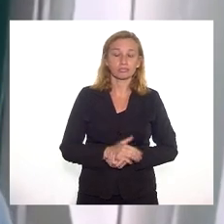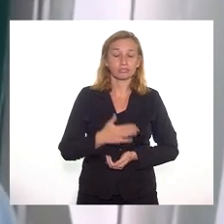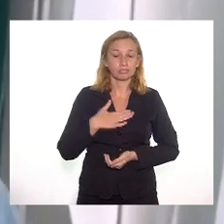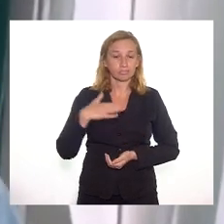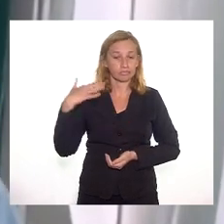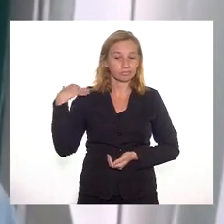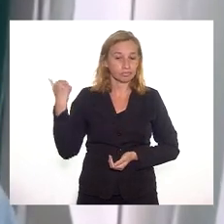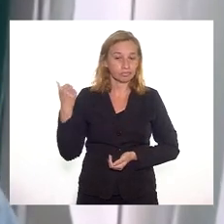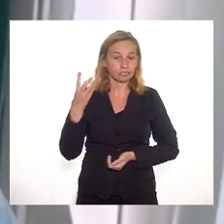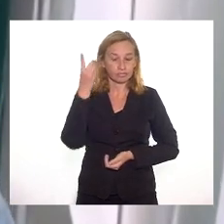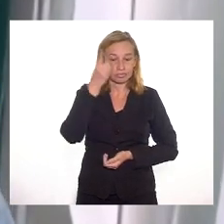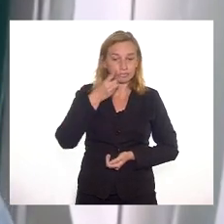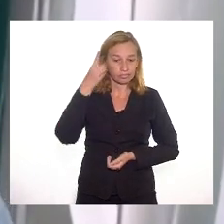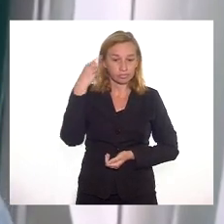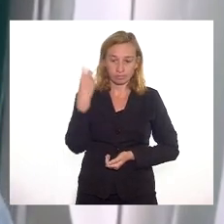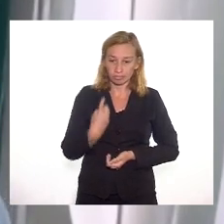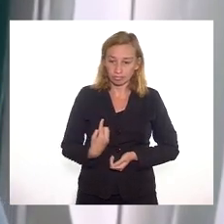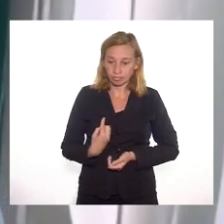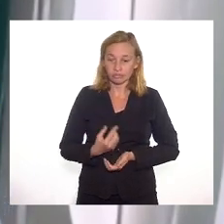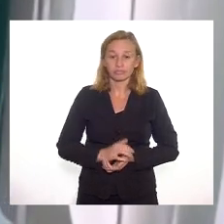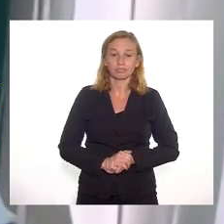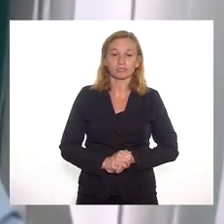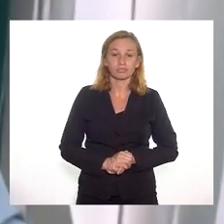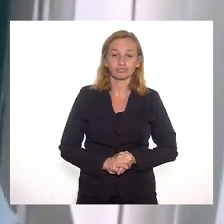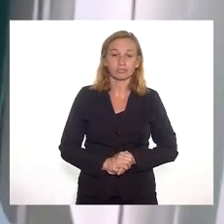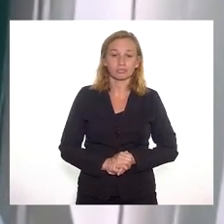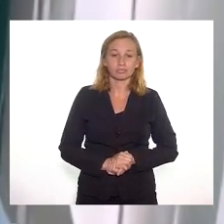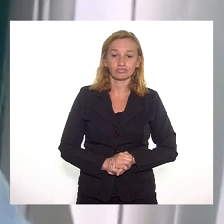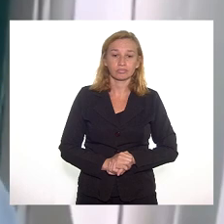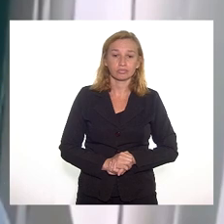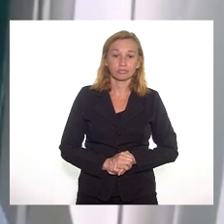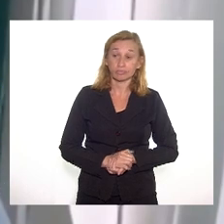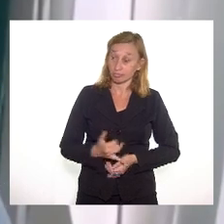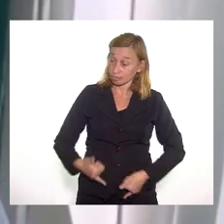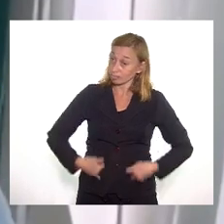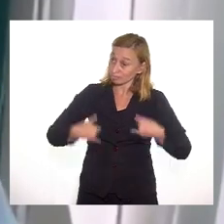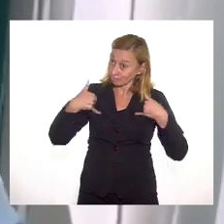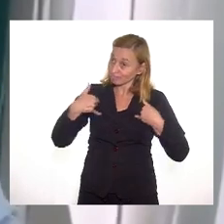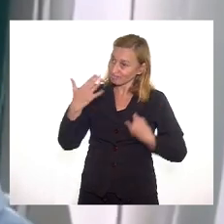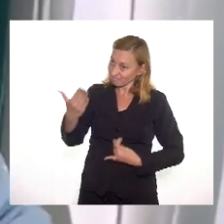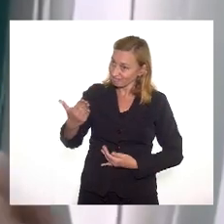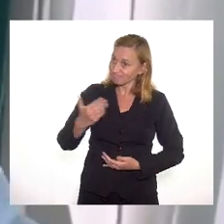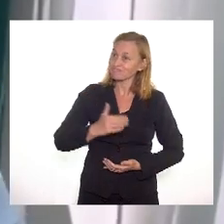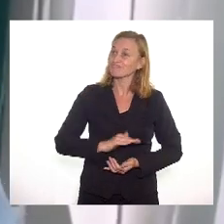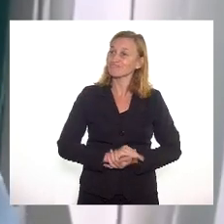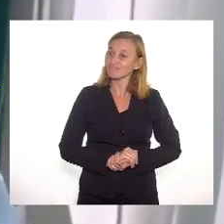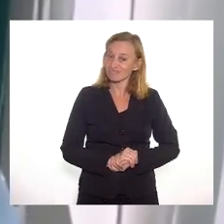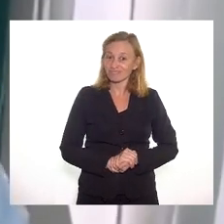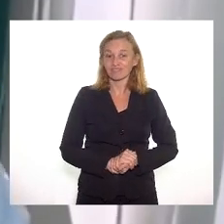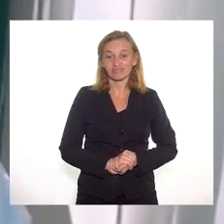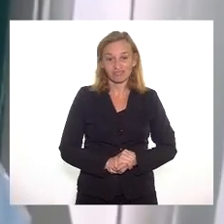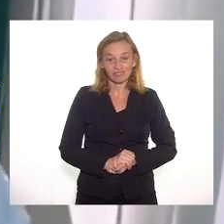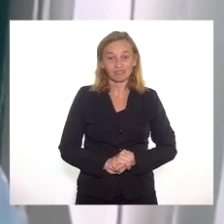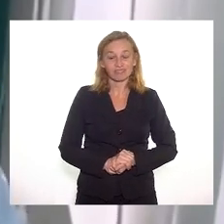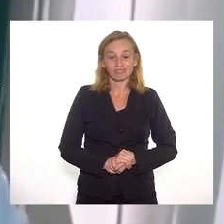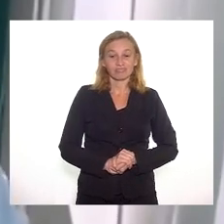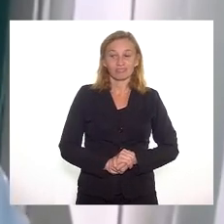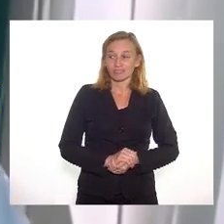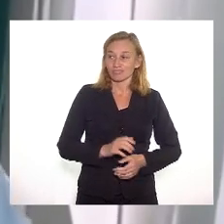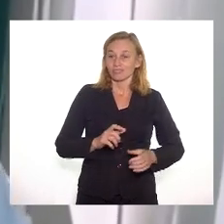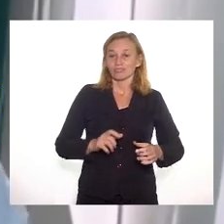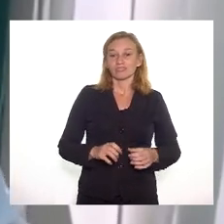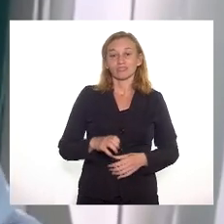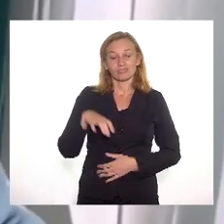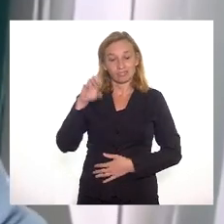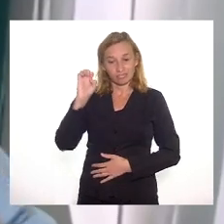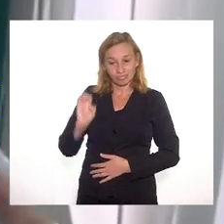lado a deputada Dani Monteiro. Né? É um mandato que me orgulha muito, né? Como um quadro do campo progressista, do campo da